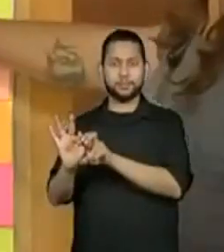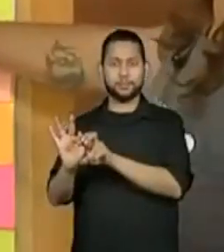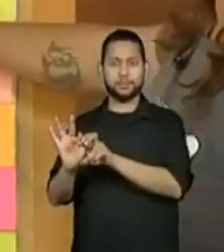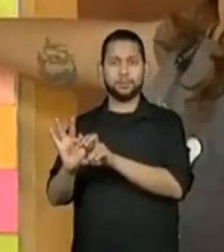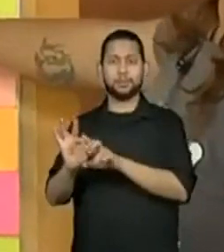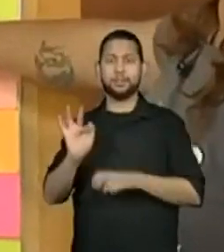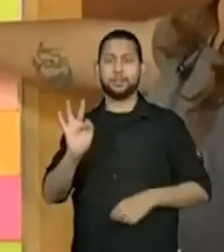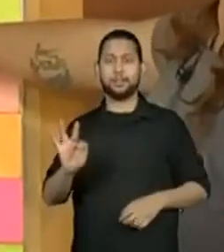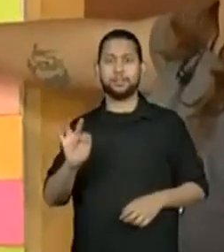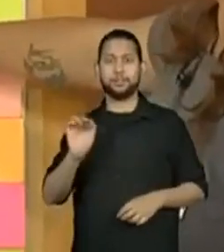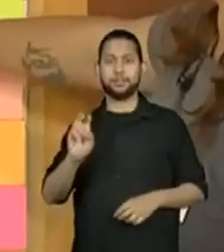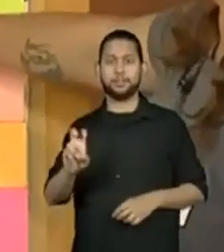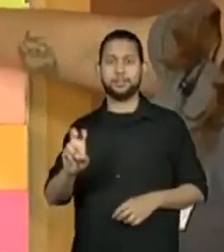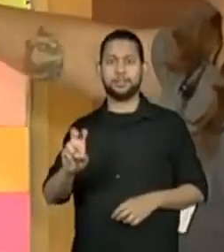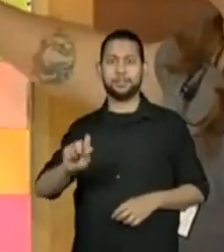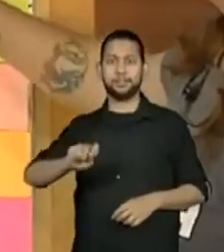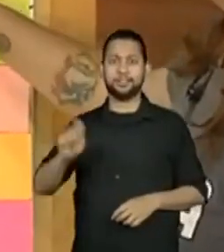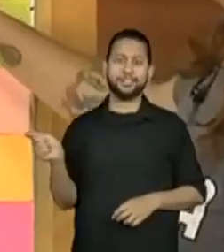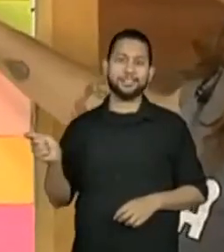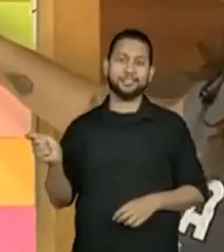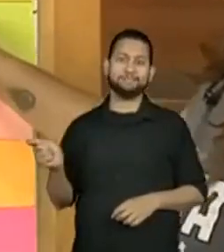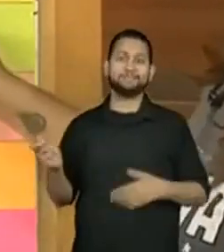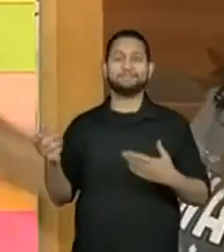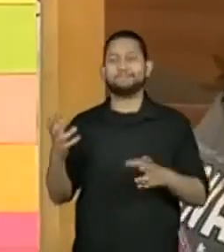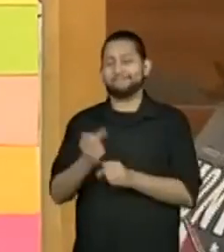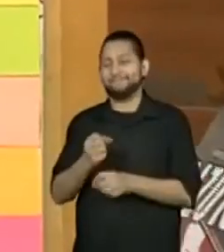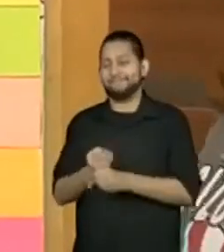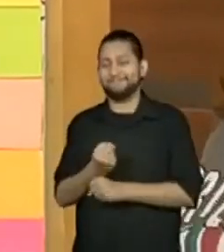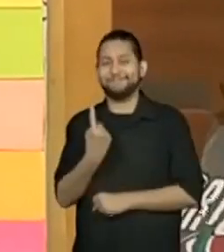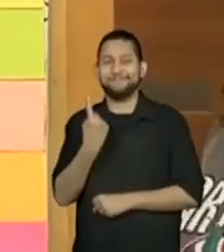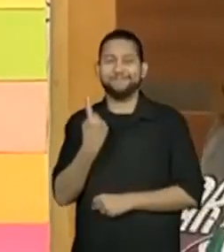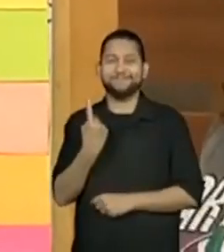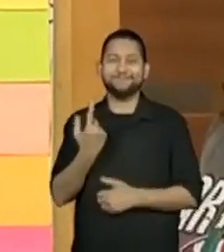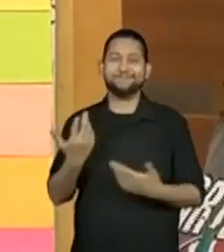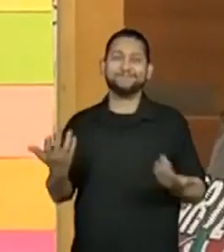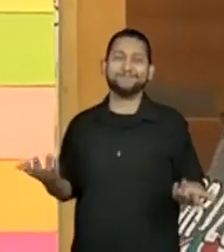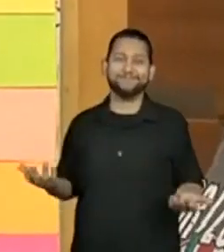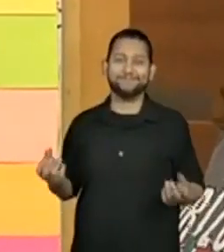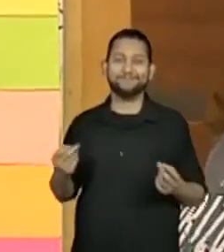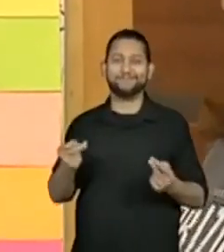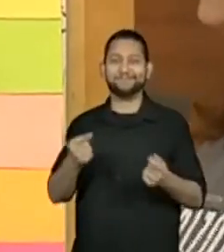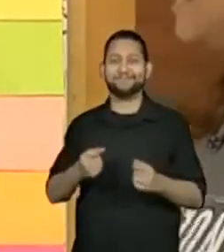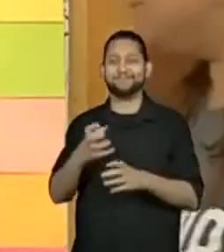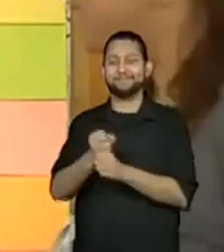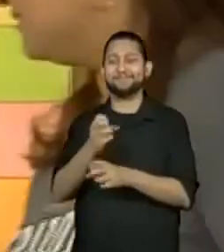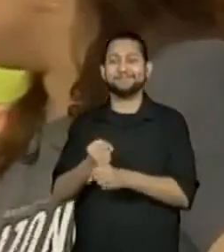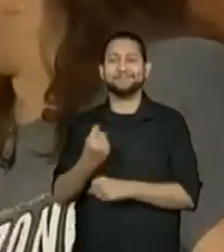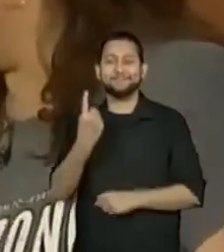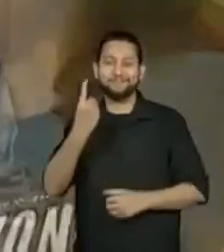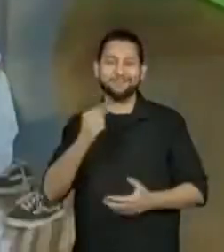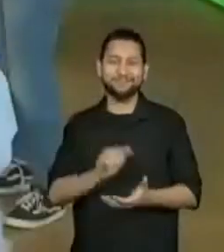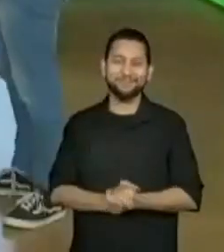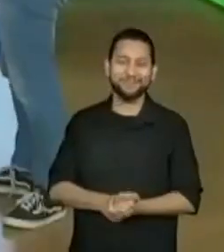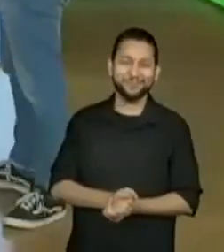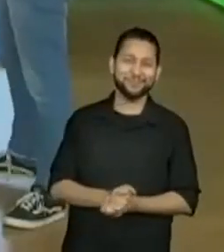Okay? Vou atualizar, voltar. Esse aqui, vamos lá. Opa, mas não é. É só eu atualizar a página que eu volto à vitória.